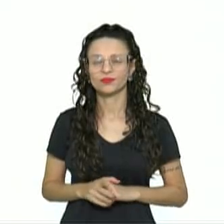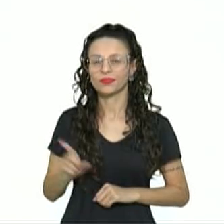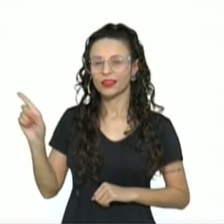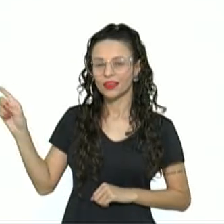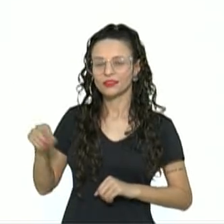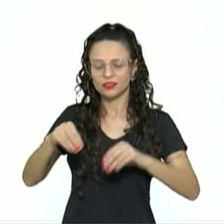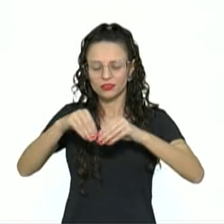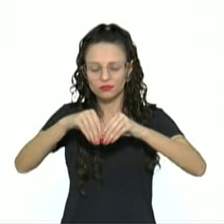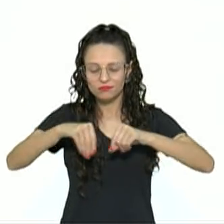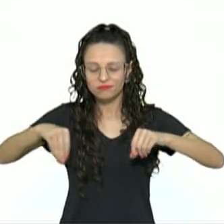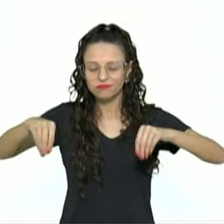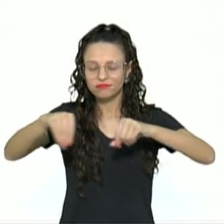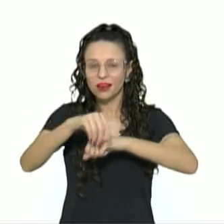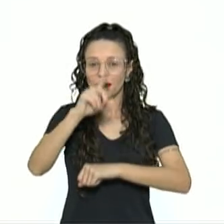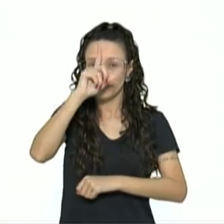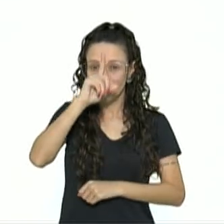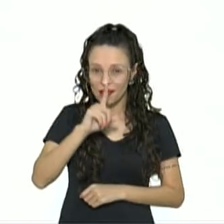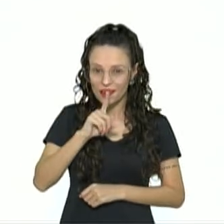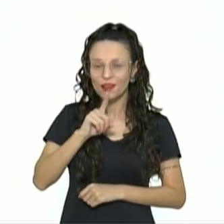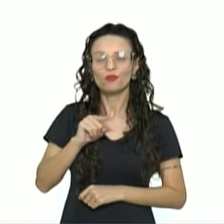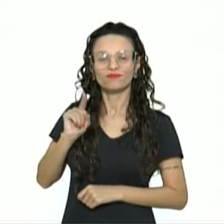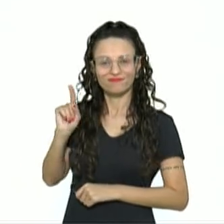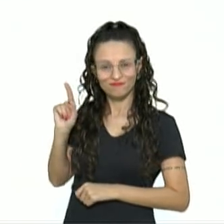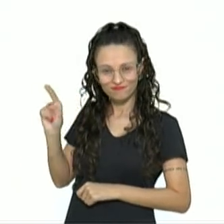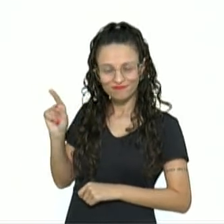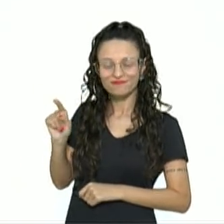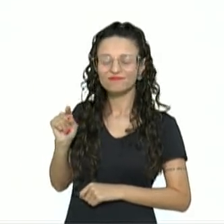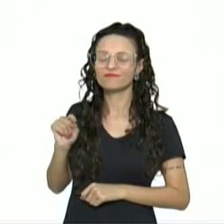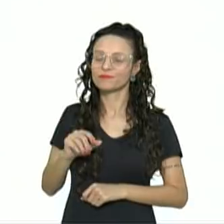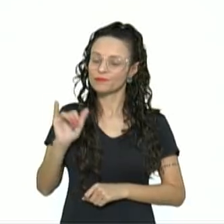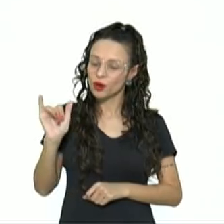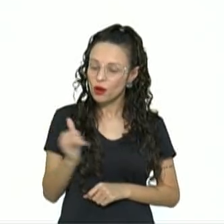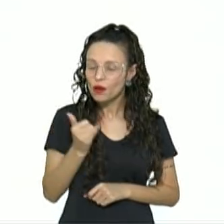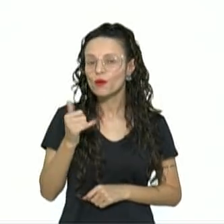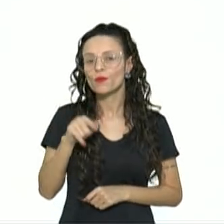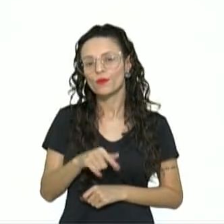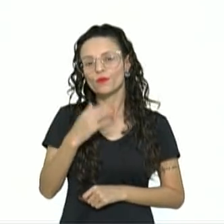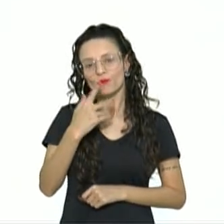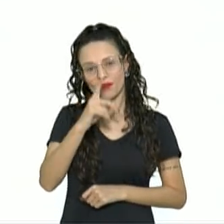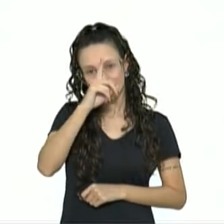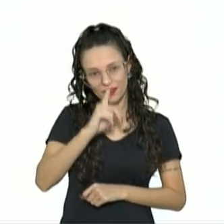O açafrão, né, retirado o amarelo.